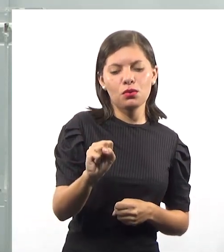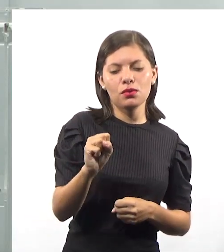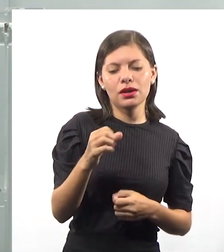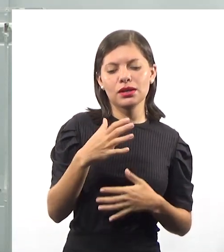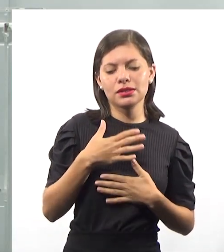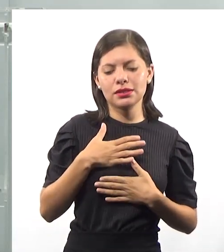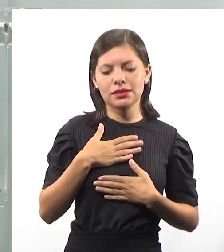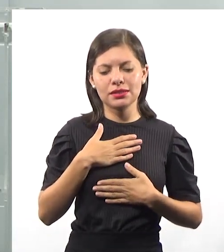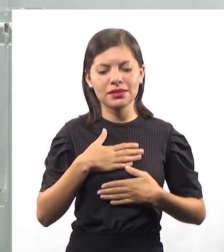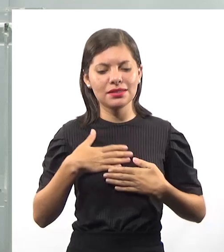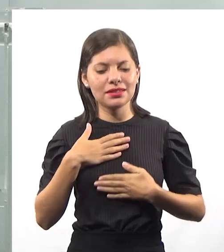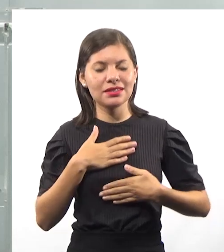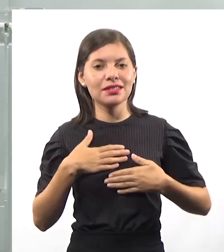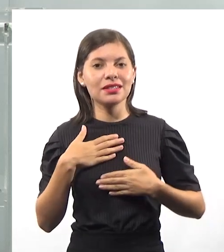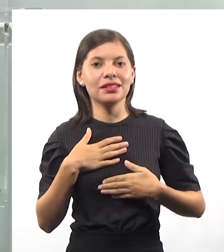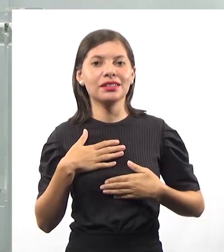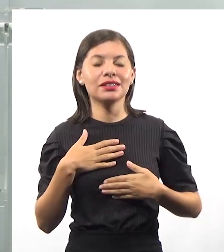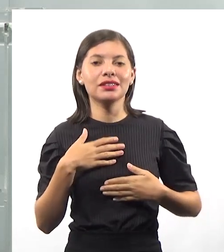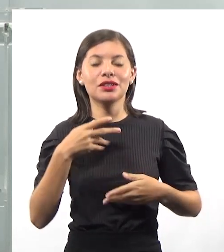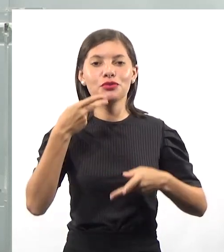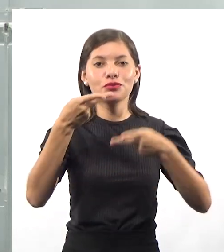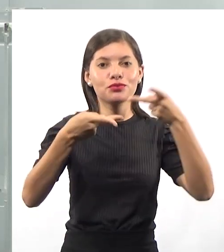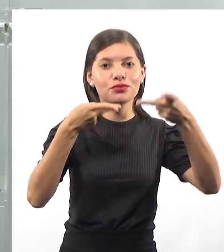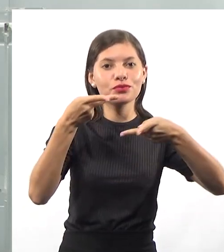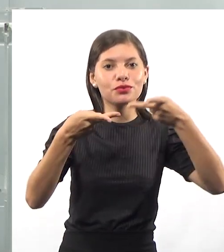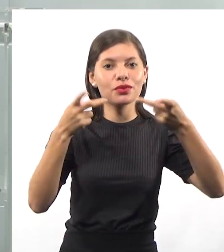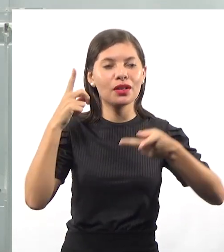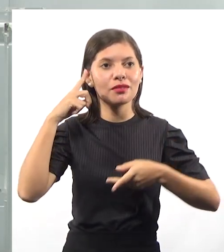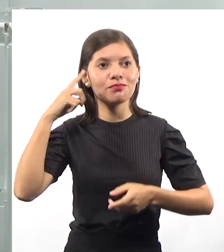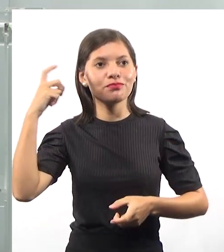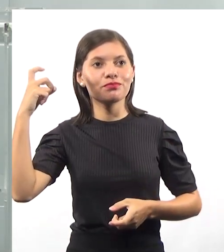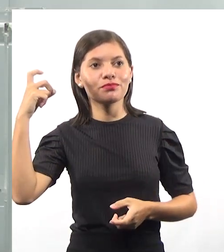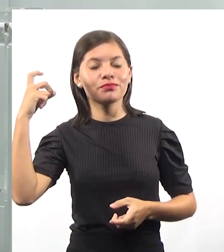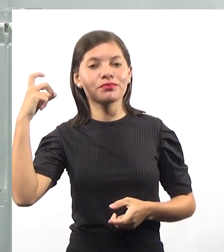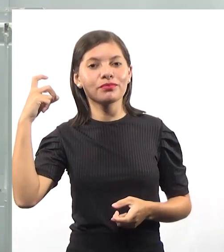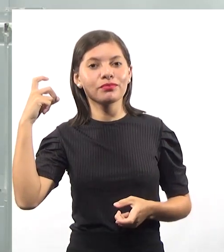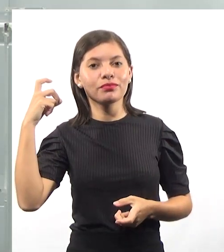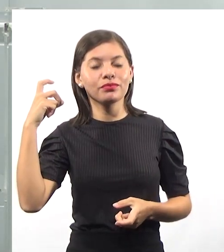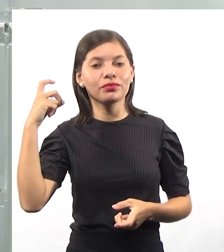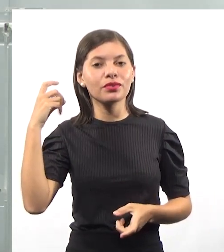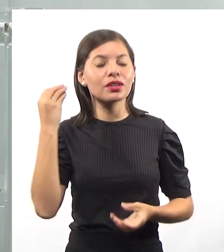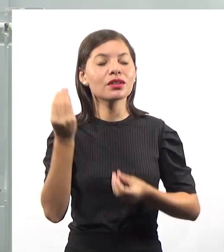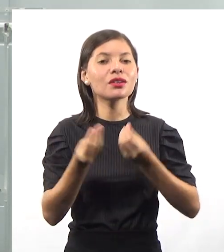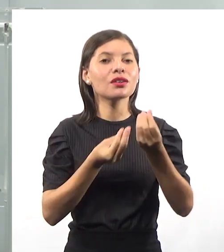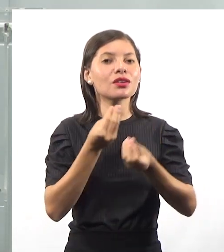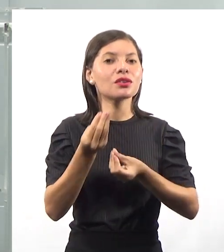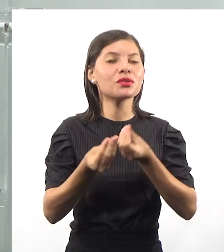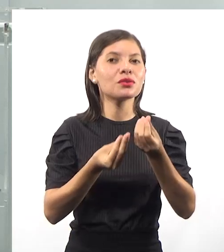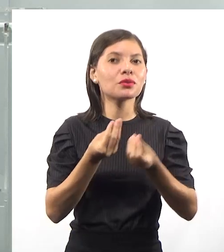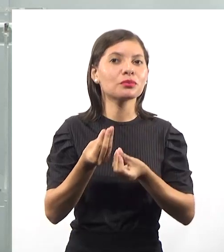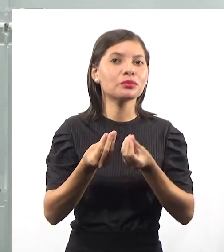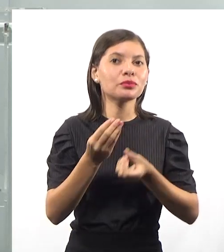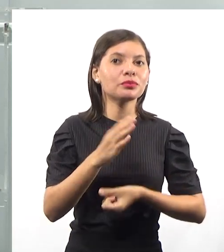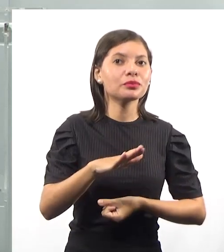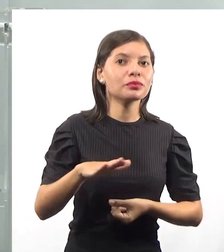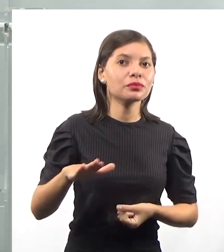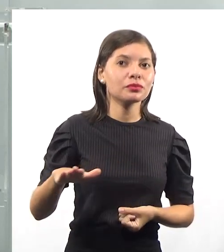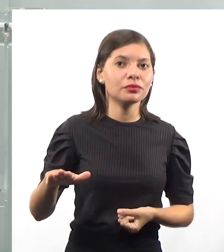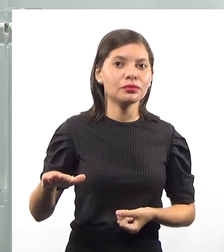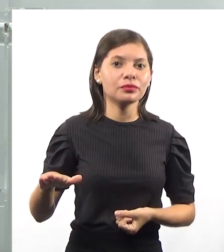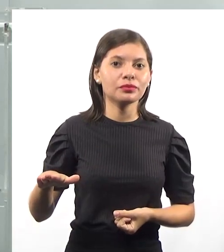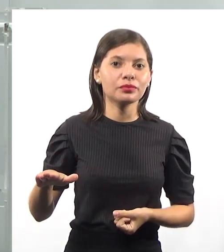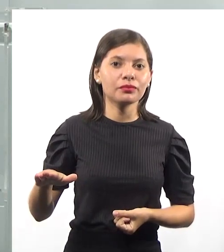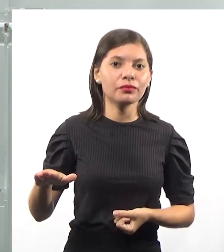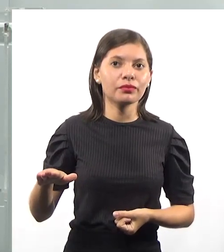criança toca, sente, ouve e fala. Isso vai sendo definido de tal forma que